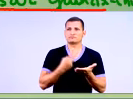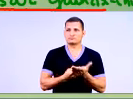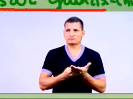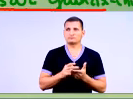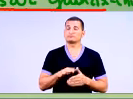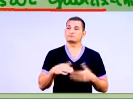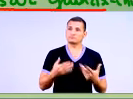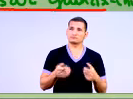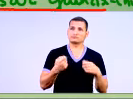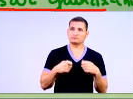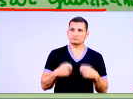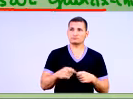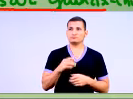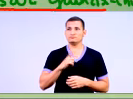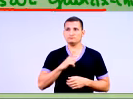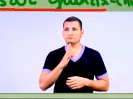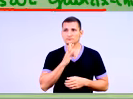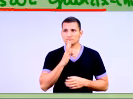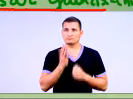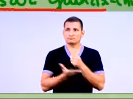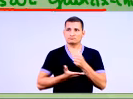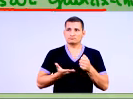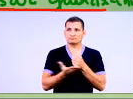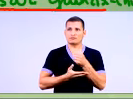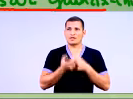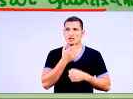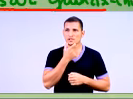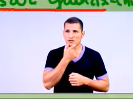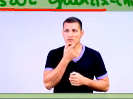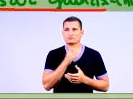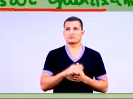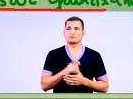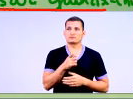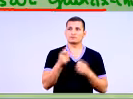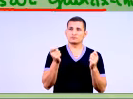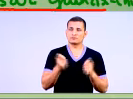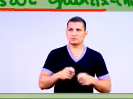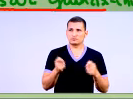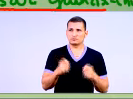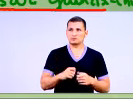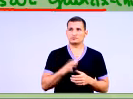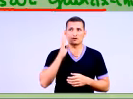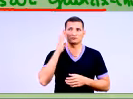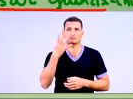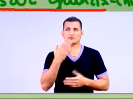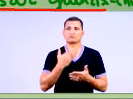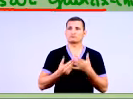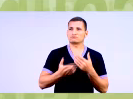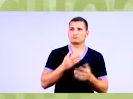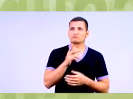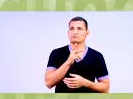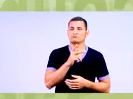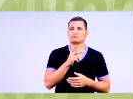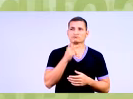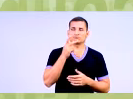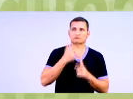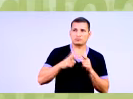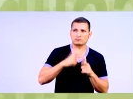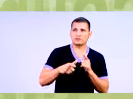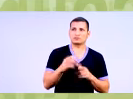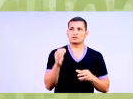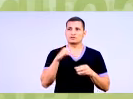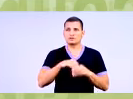é necessário ter algum conhecimento básico para que vocês possam resolver qualquer problema assim, dentro da linguagem